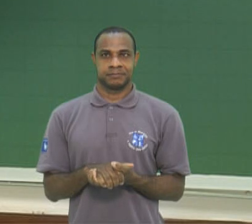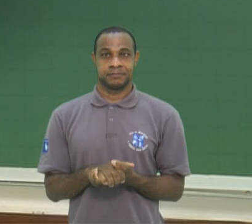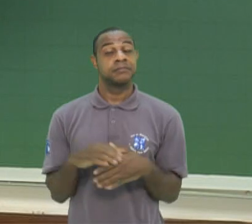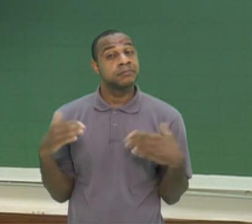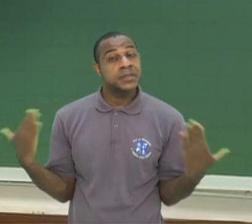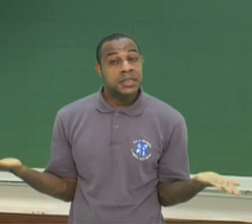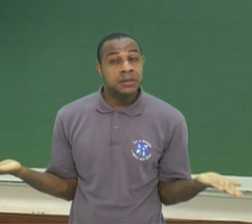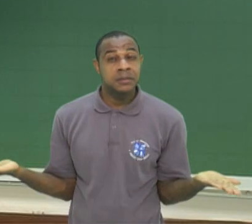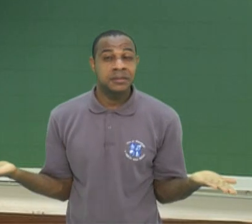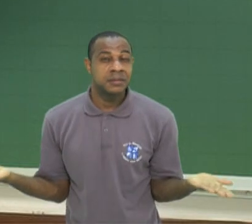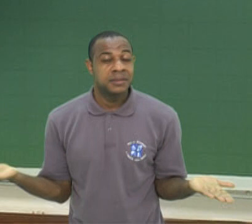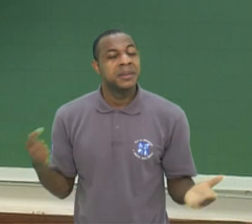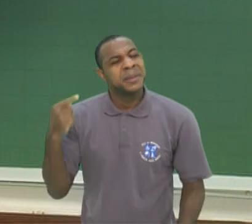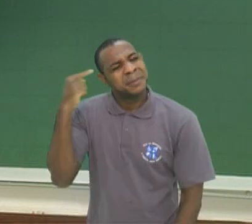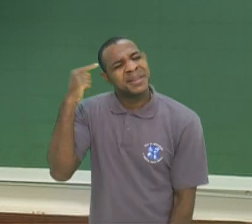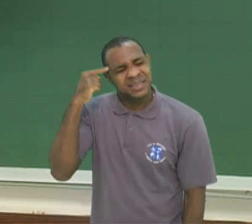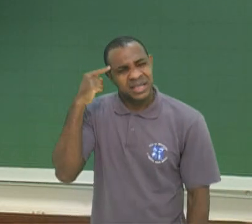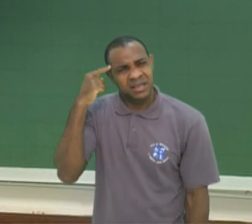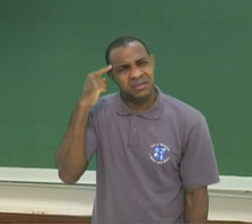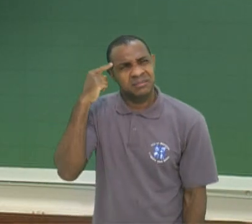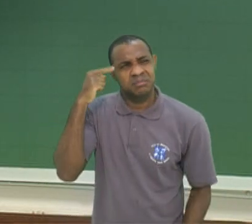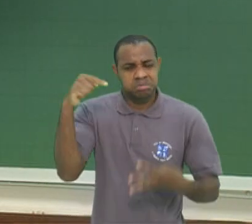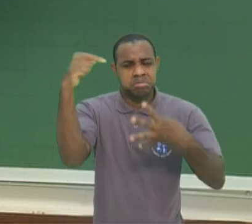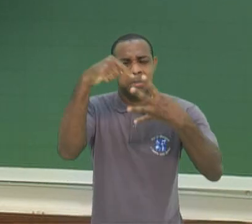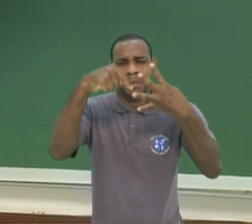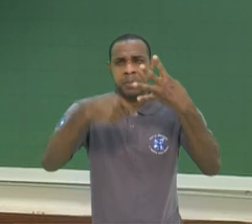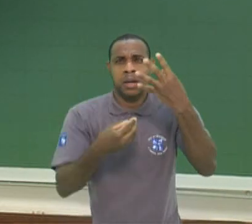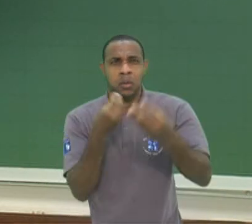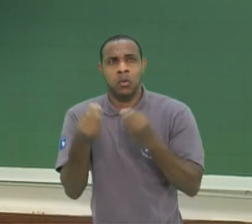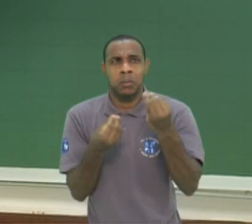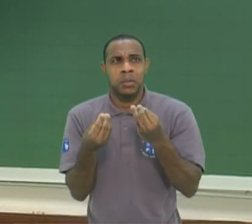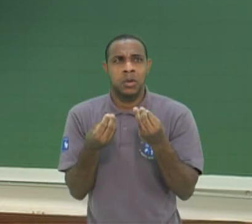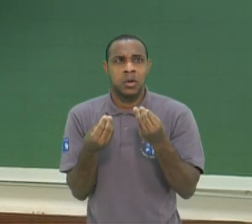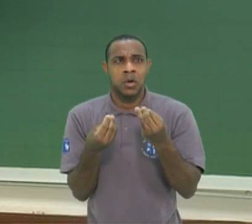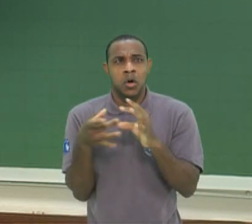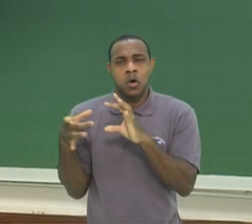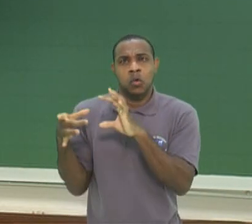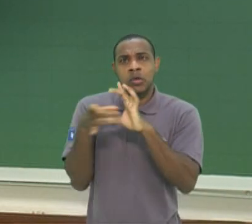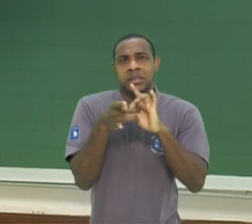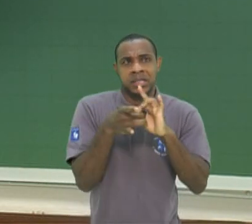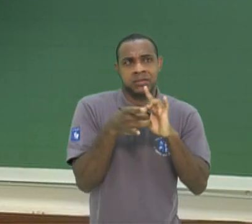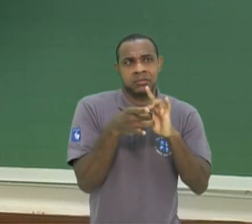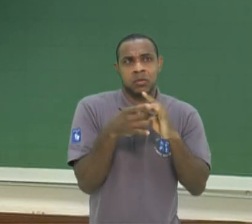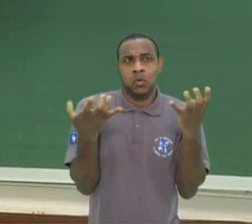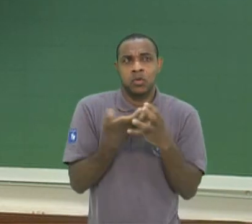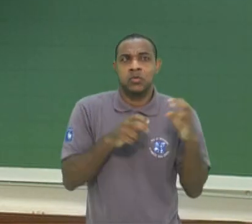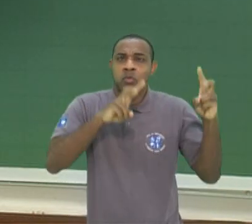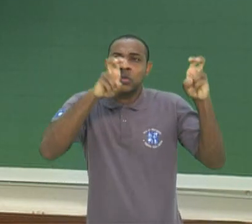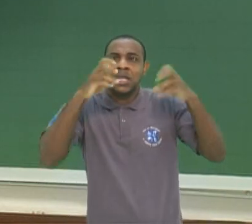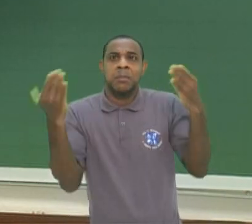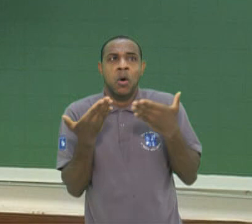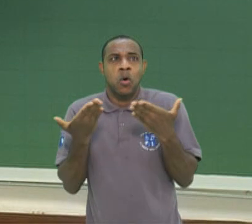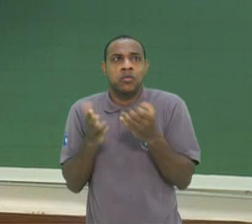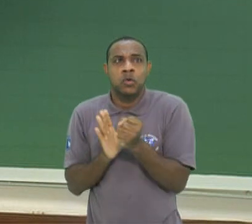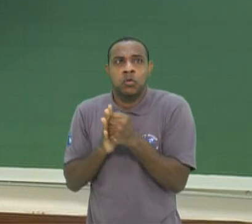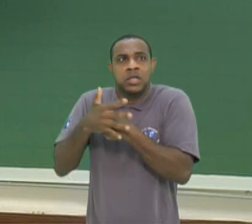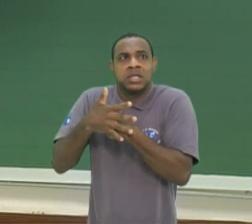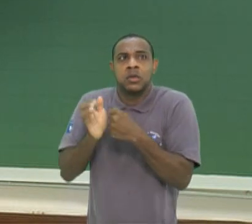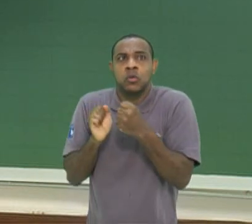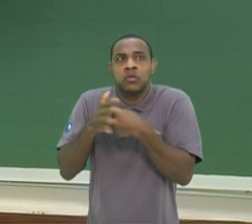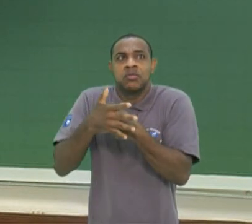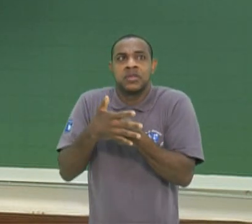E aí, pessoal, pensaram a questão? O contexto atual da Covid-19 pressupõe qual